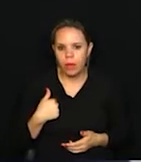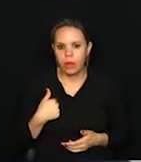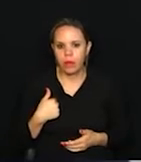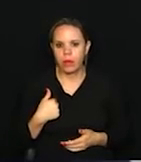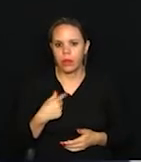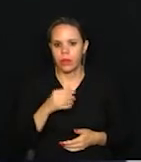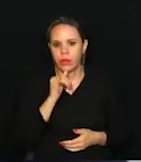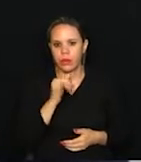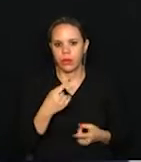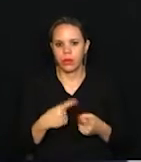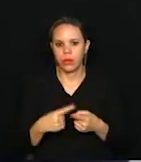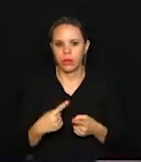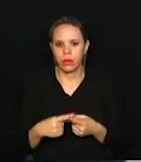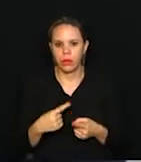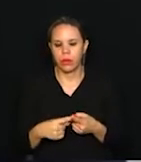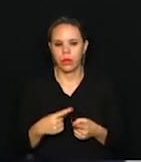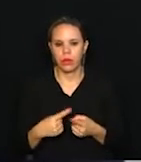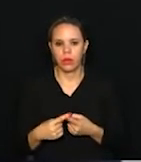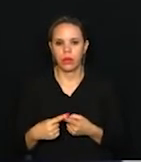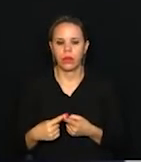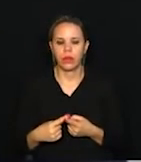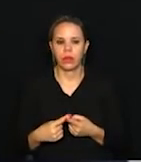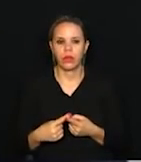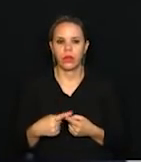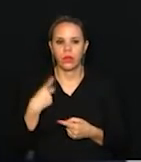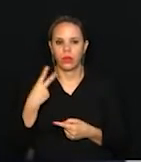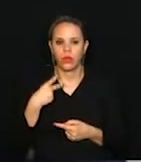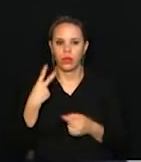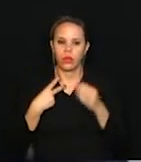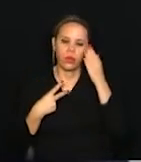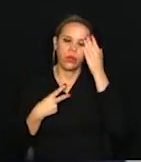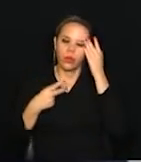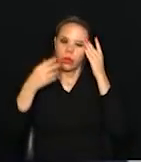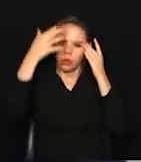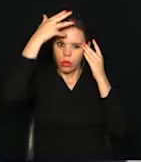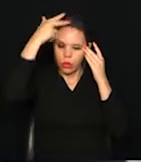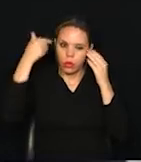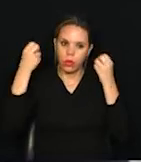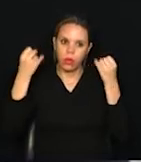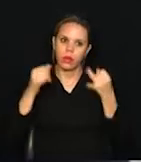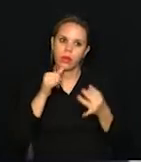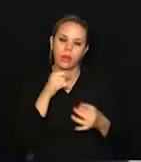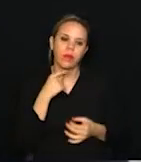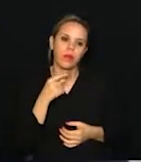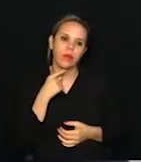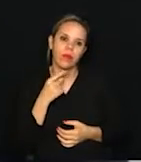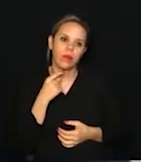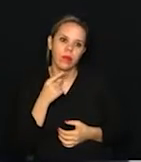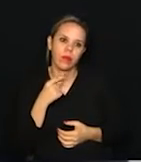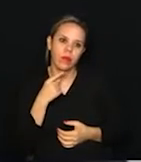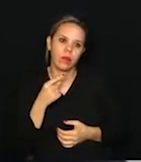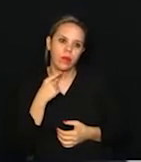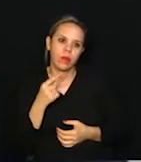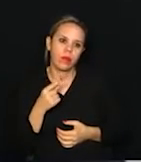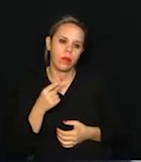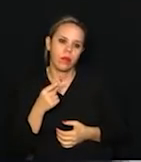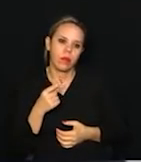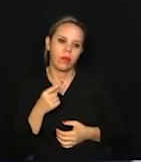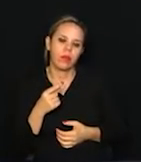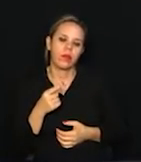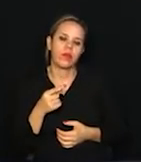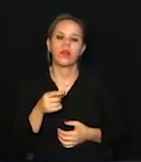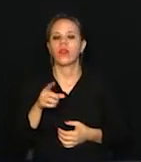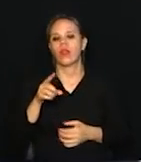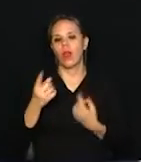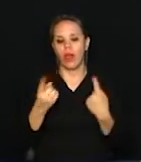digo isso porque, assim como o vereador Rodrigo citou a questão... essa questão da John Boy